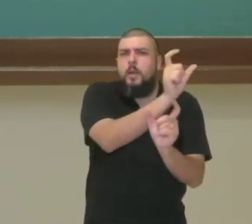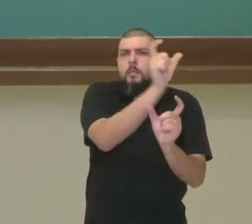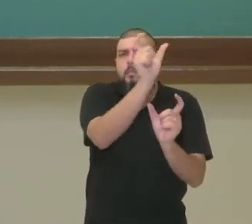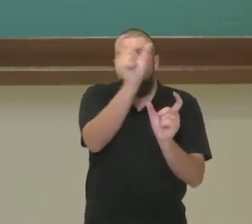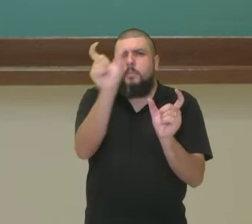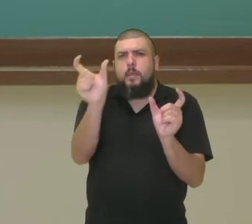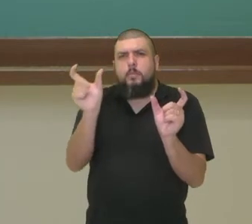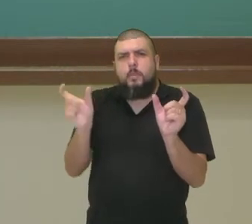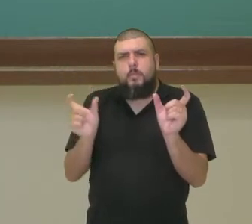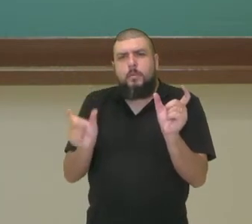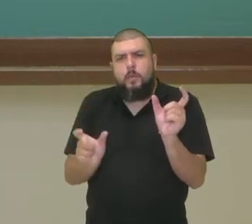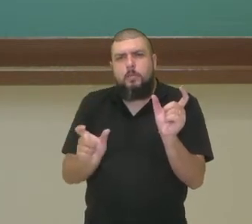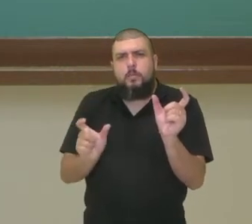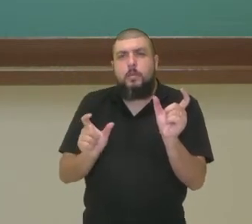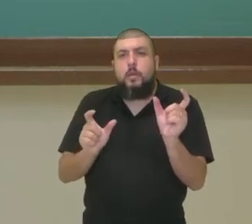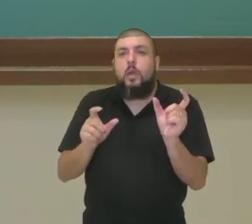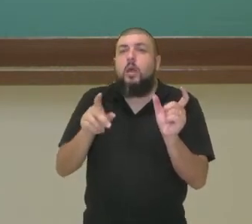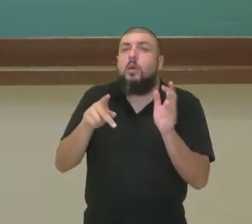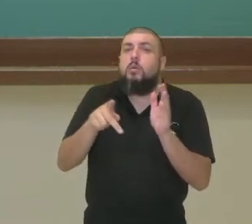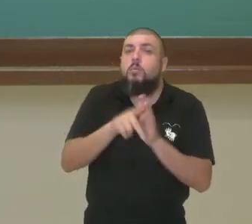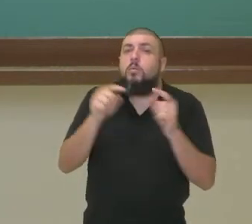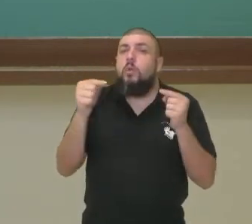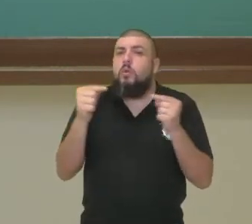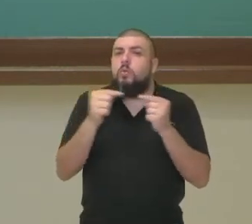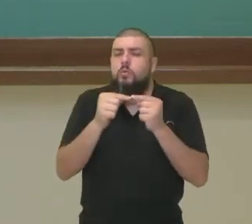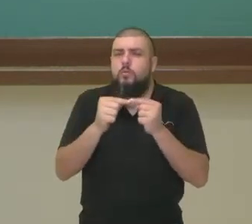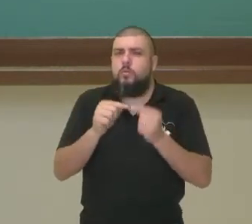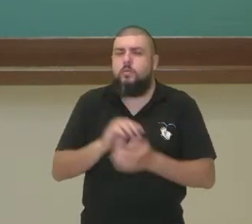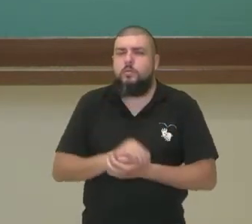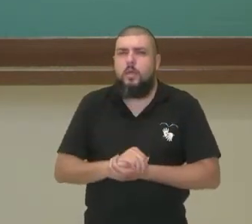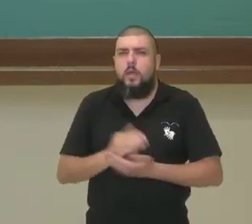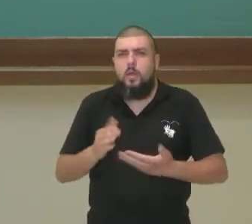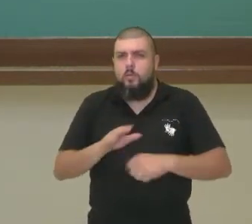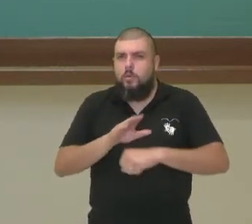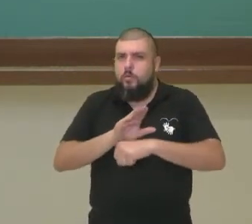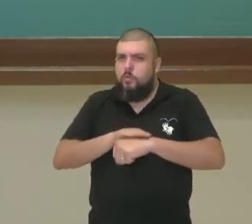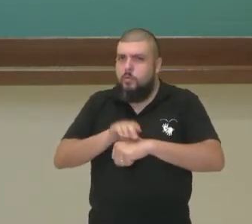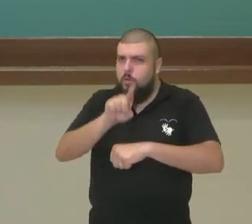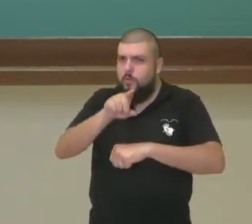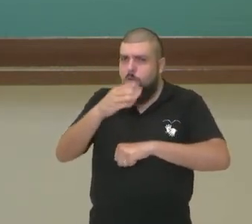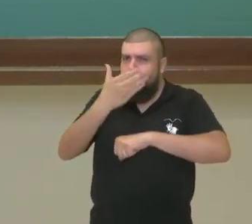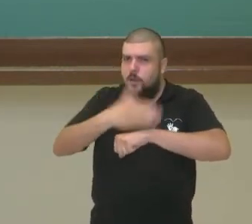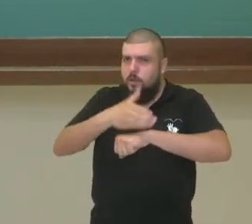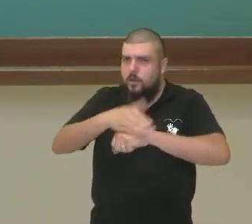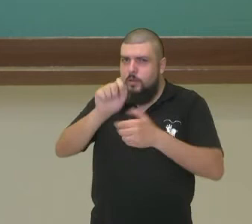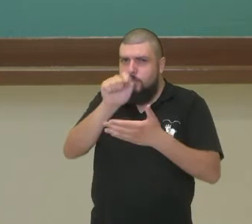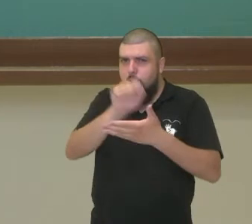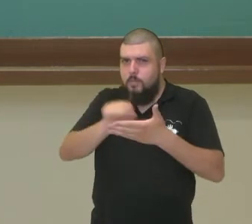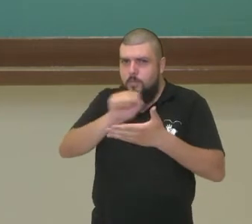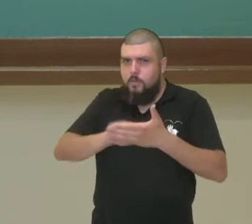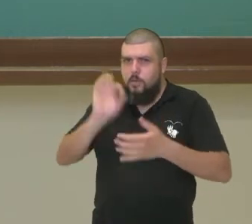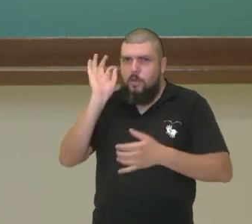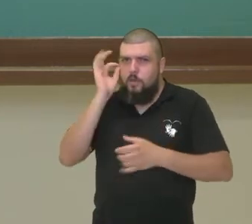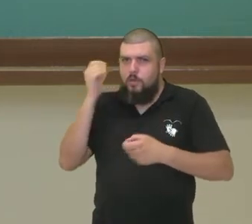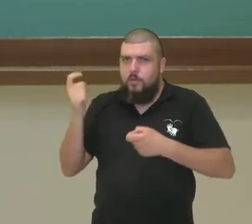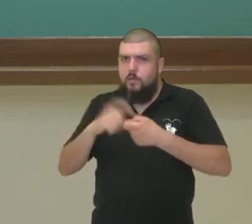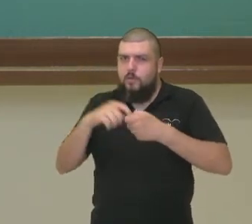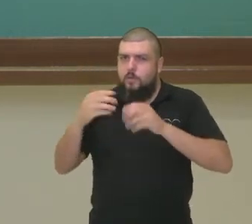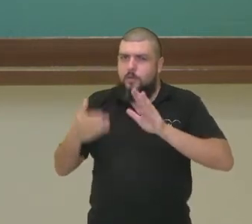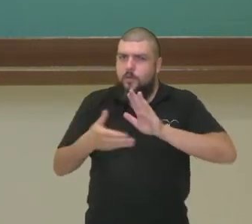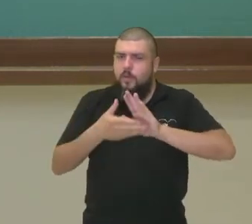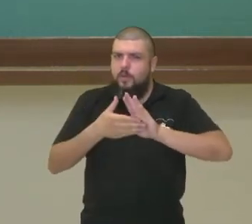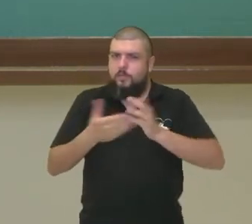e vai conectando elas com setinhas. Vamos dar um tempo para você fazer o seu mapa mental e já voltamos com mais